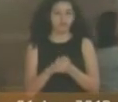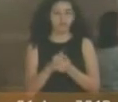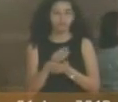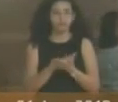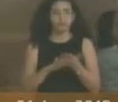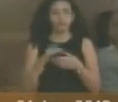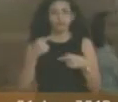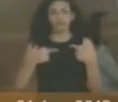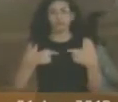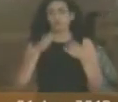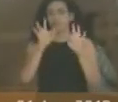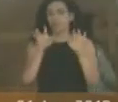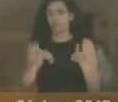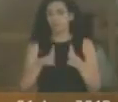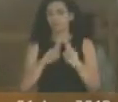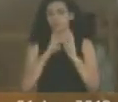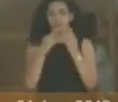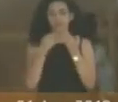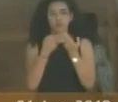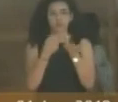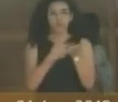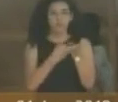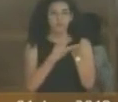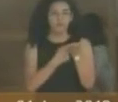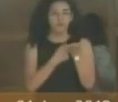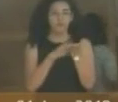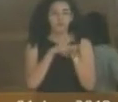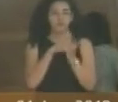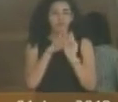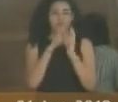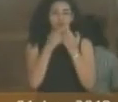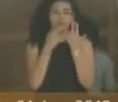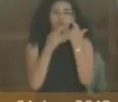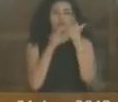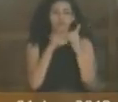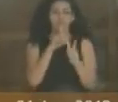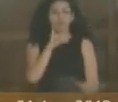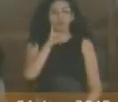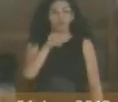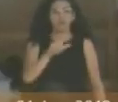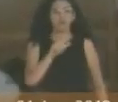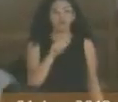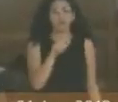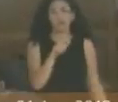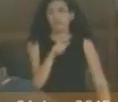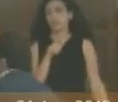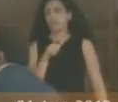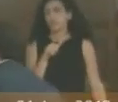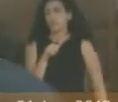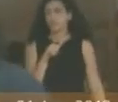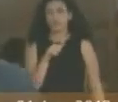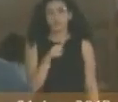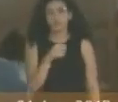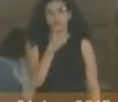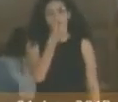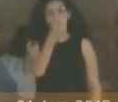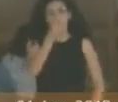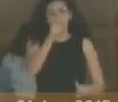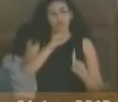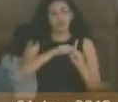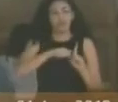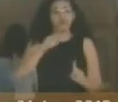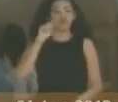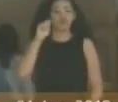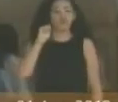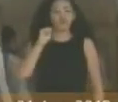Nada mais havendo a tratar, dou por encerrada a presente sessão ordinária, convocando os senhores vereadores para a próxima sessão, a ser realizada no dia 6 de agosto do